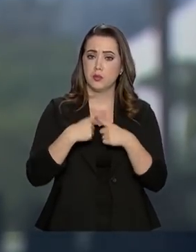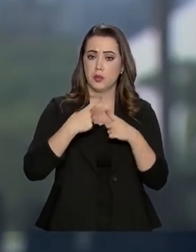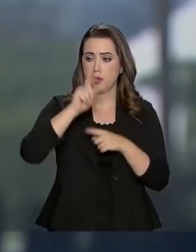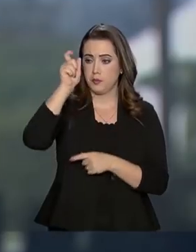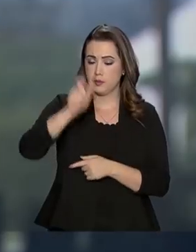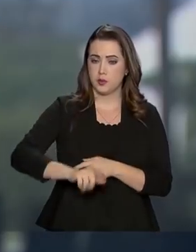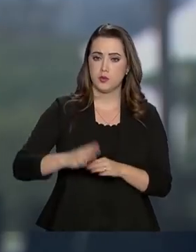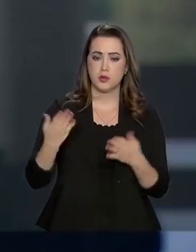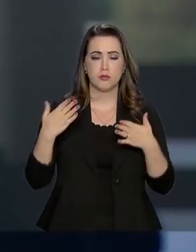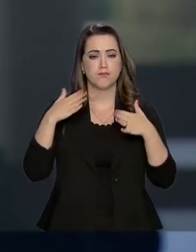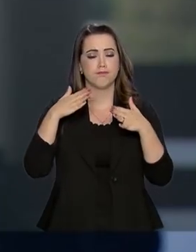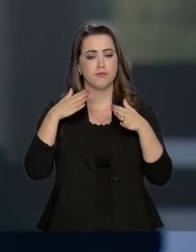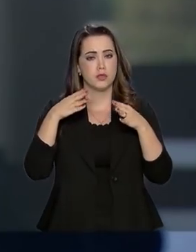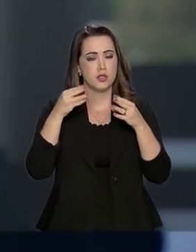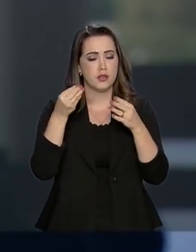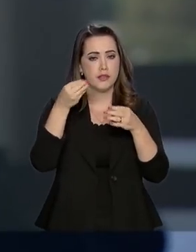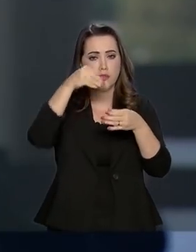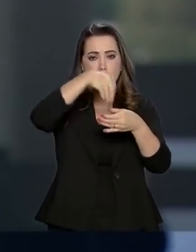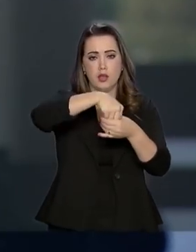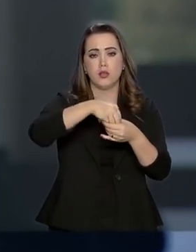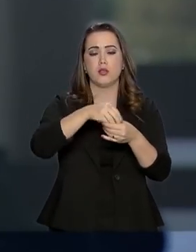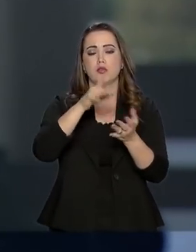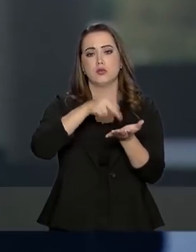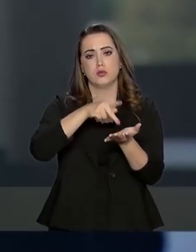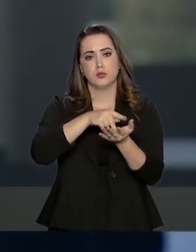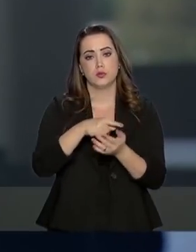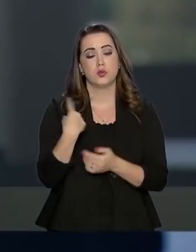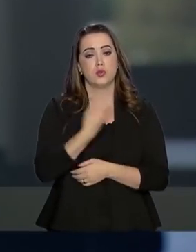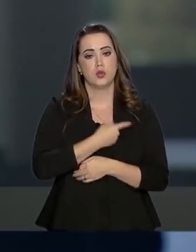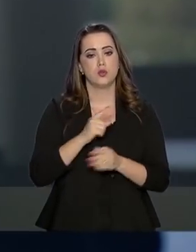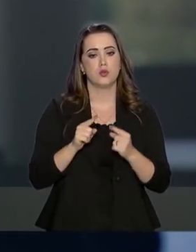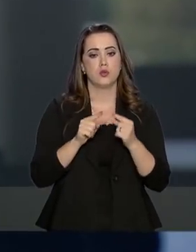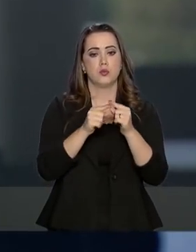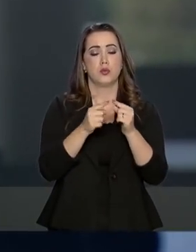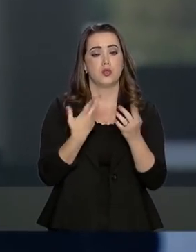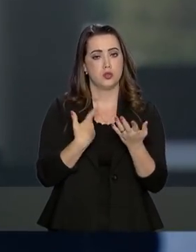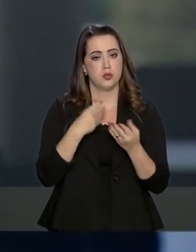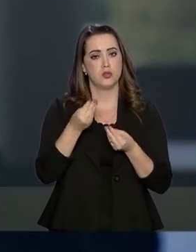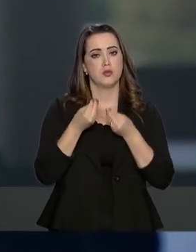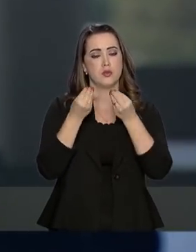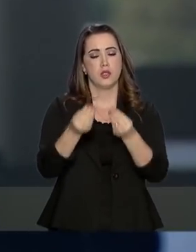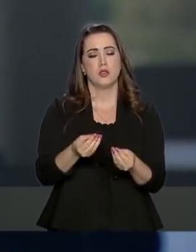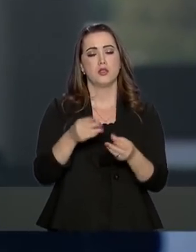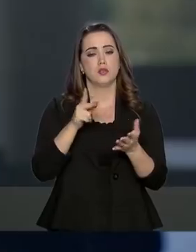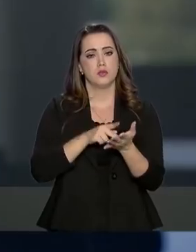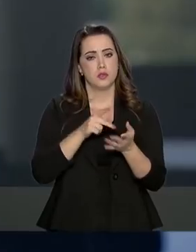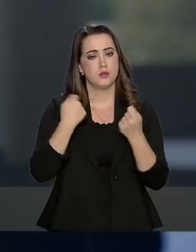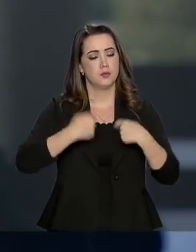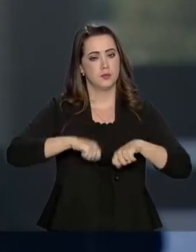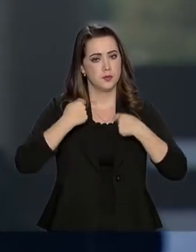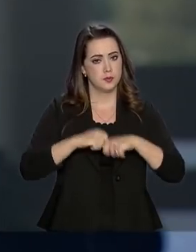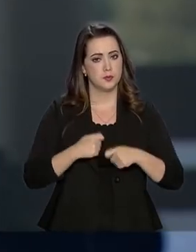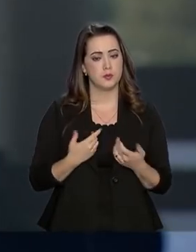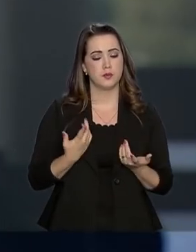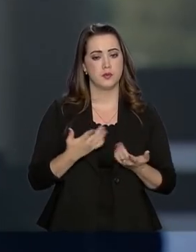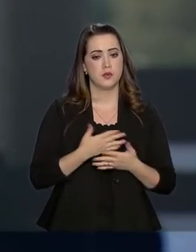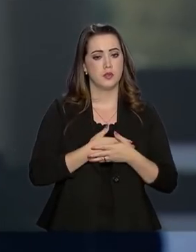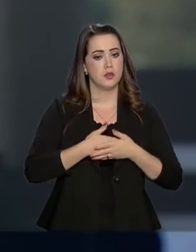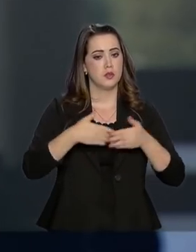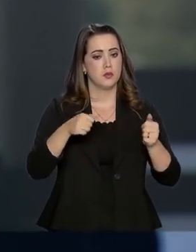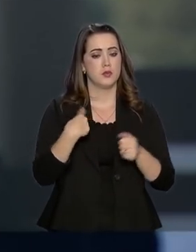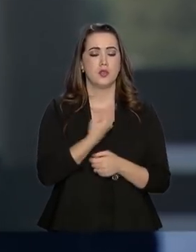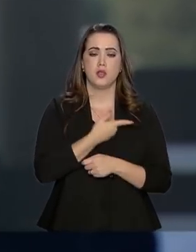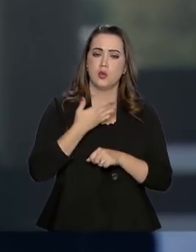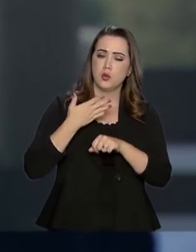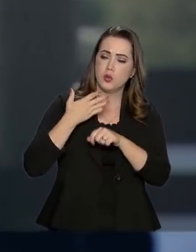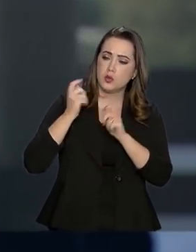inserido nessa realidade. Nosso objetivo é dar o protagonismo que o cidadão merece e melhorar a